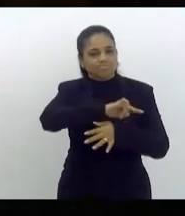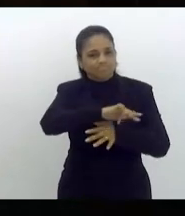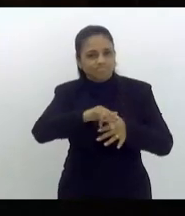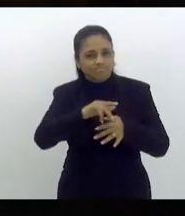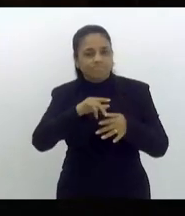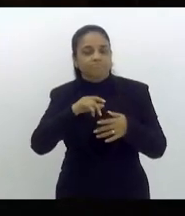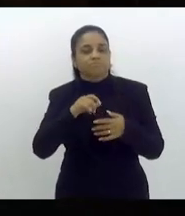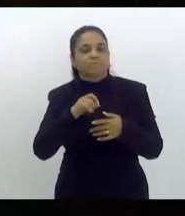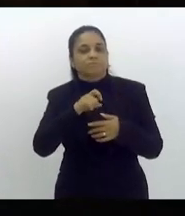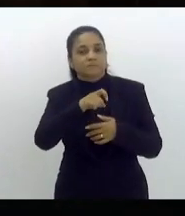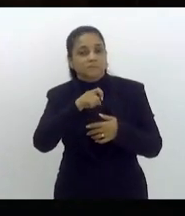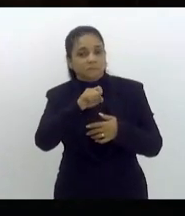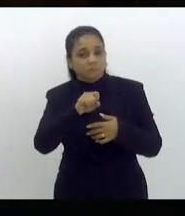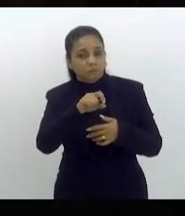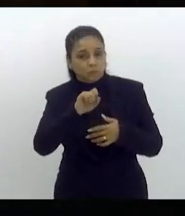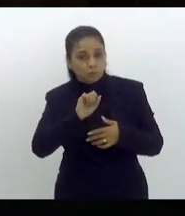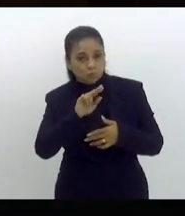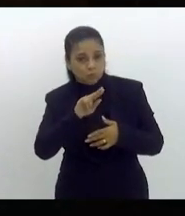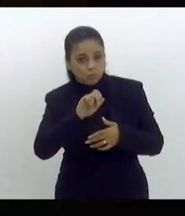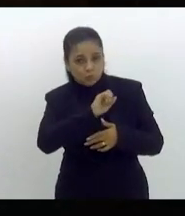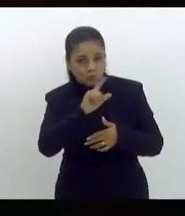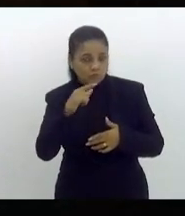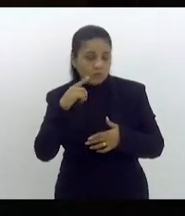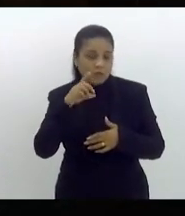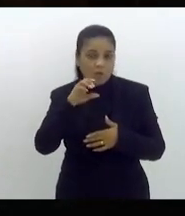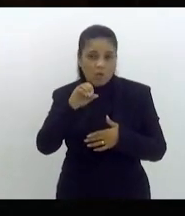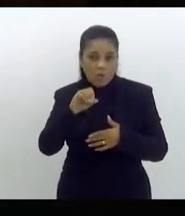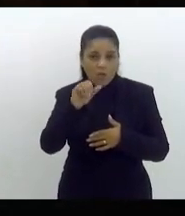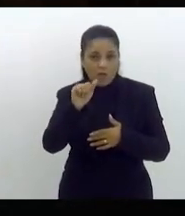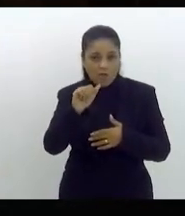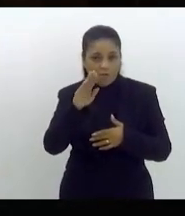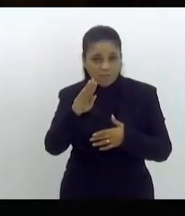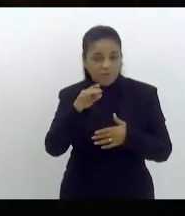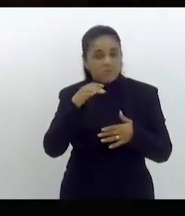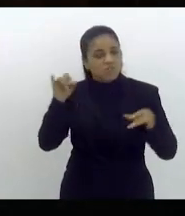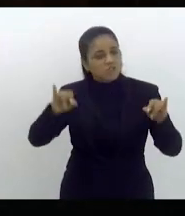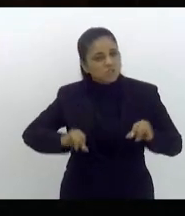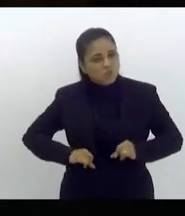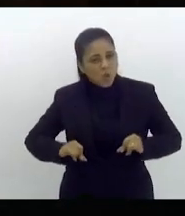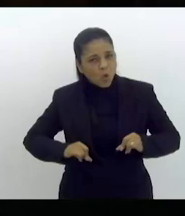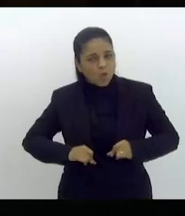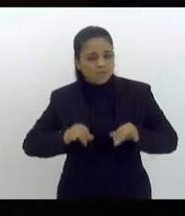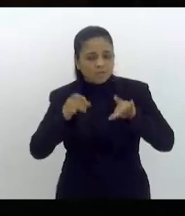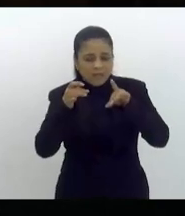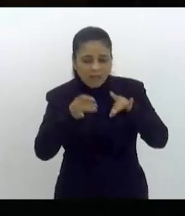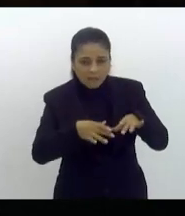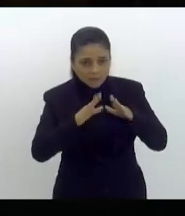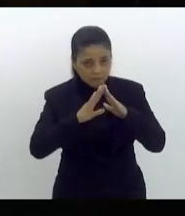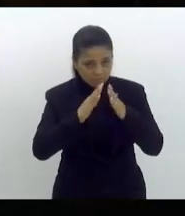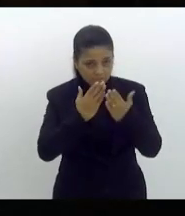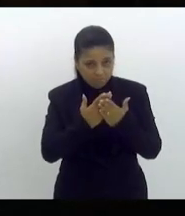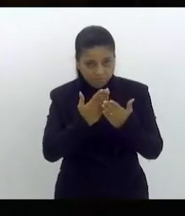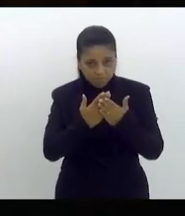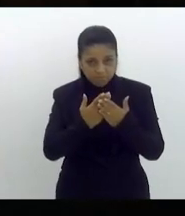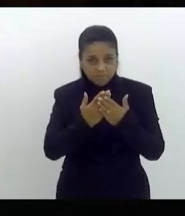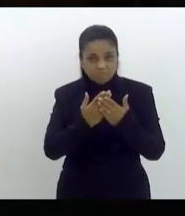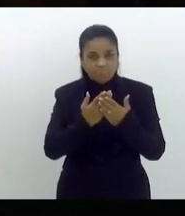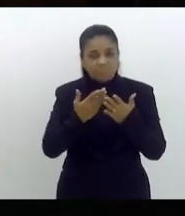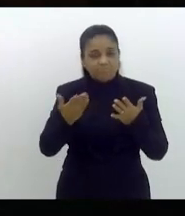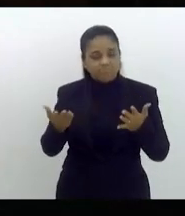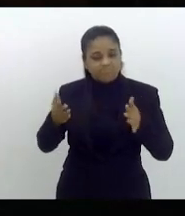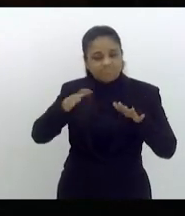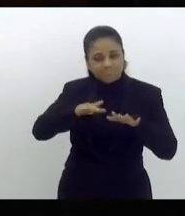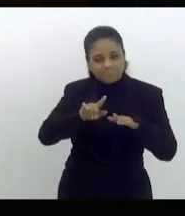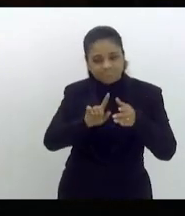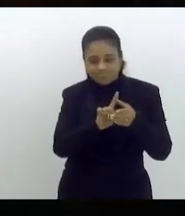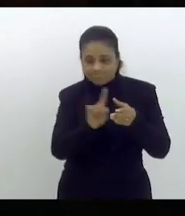OAB cerca de 80% da população trans sofre com evasão escolar o ciclo de exclusão pela